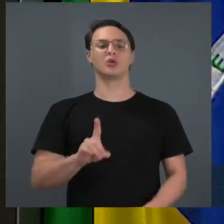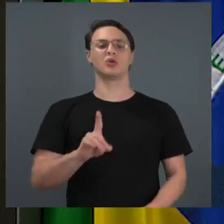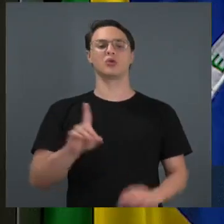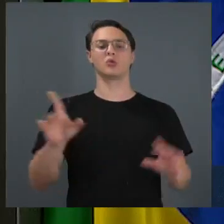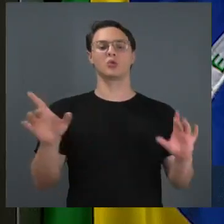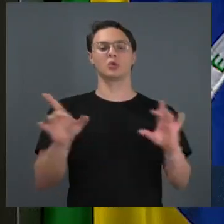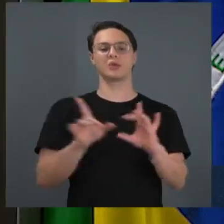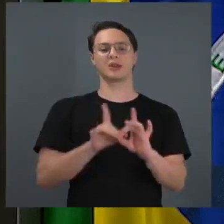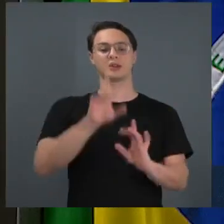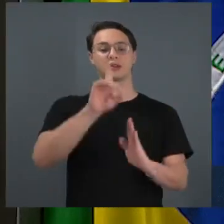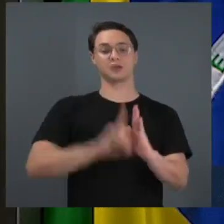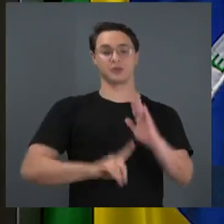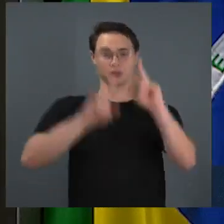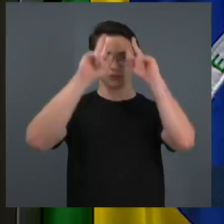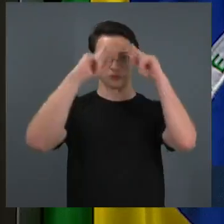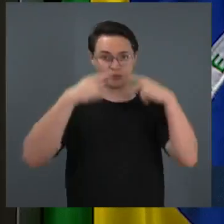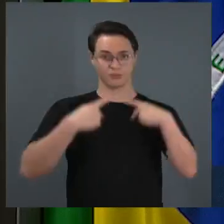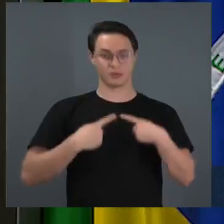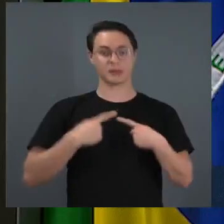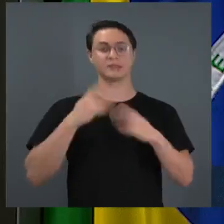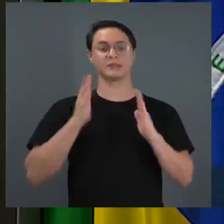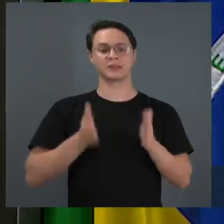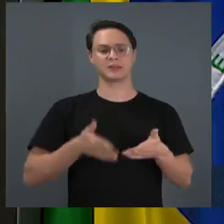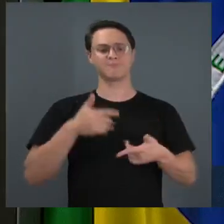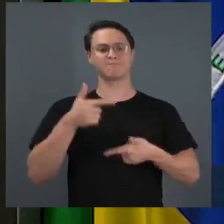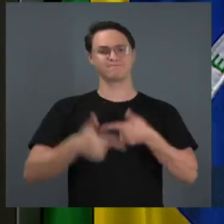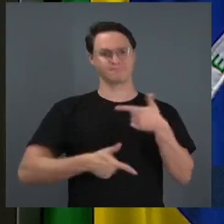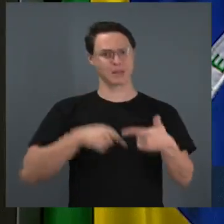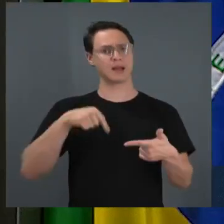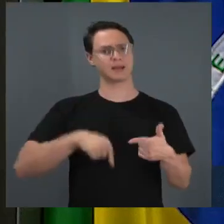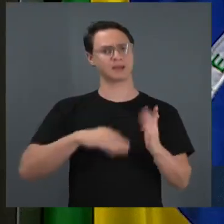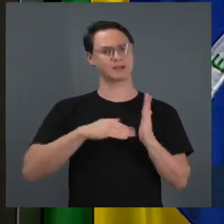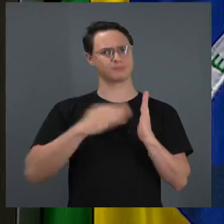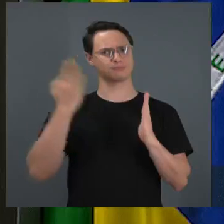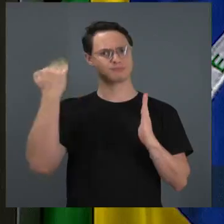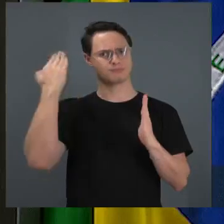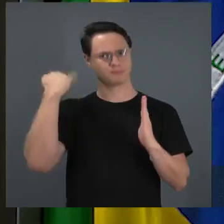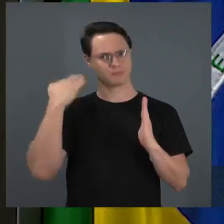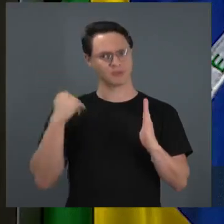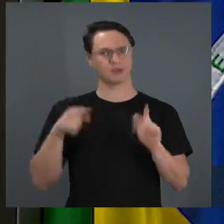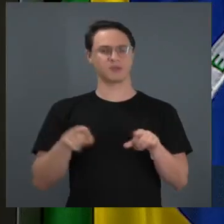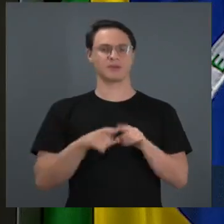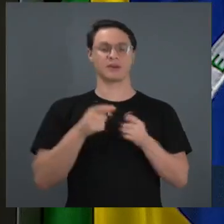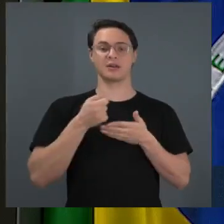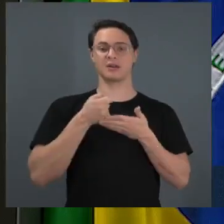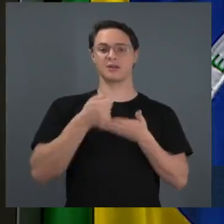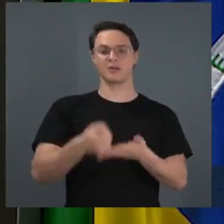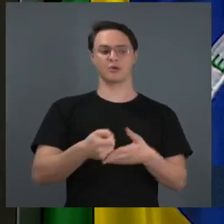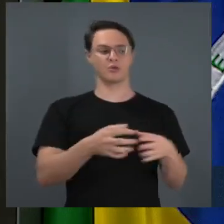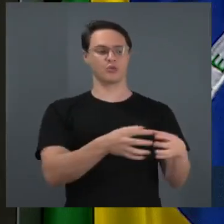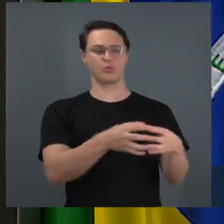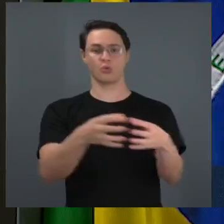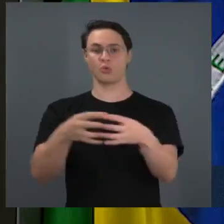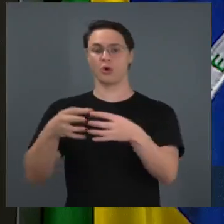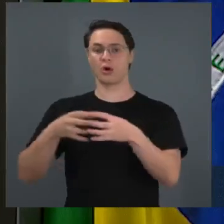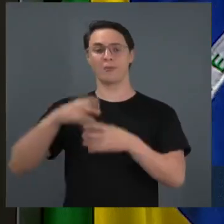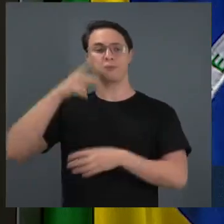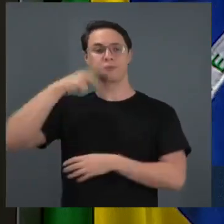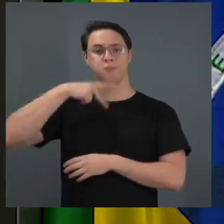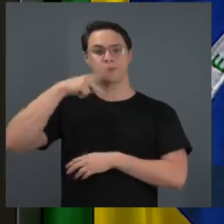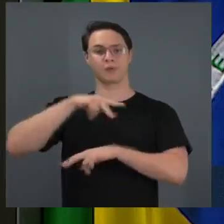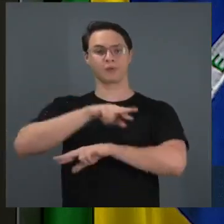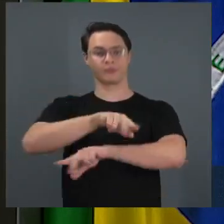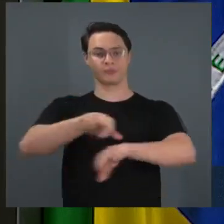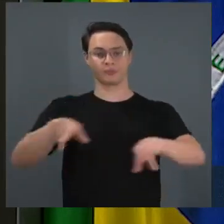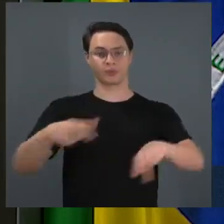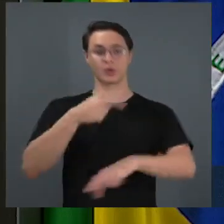Humanos, que já trabalhou, inclusive, aqui no Senado e assessorou bancadas e parlamentares.